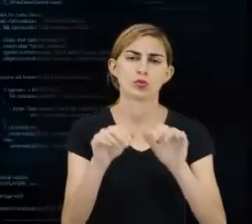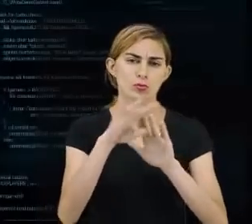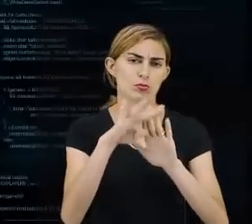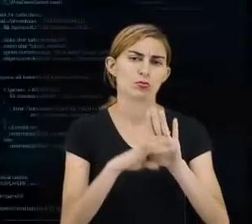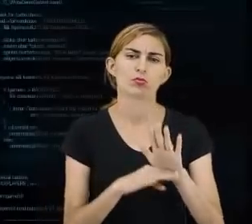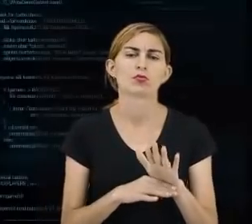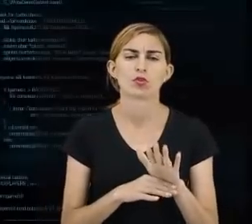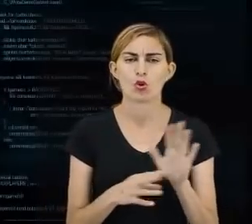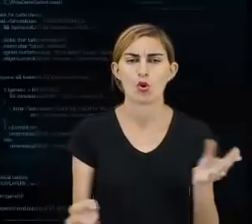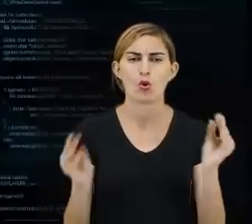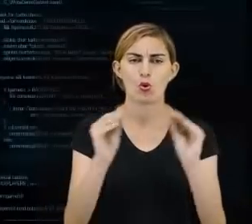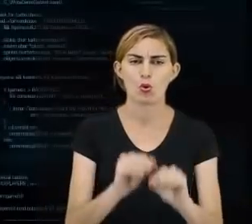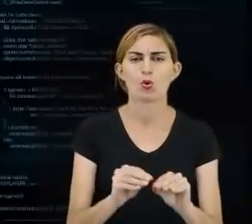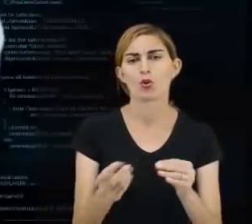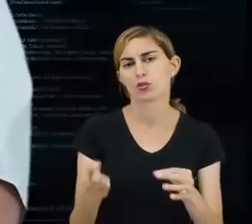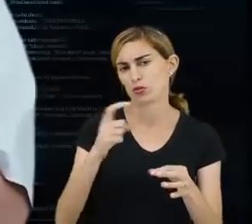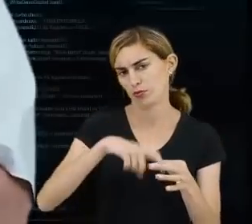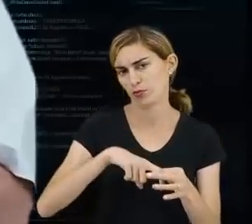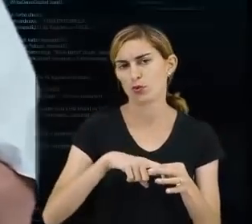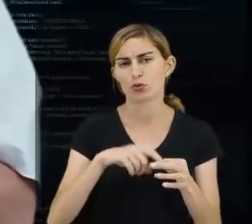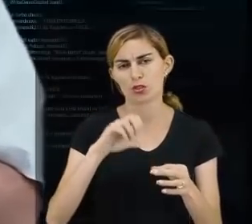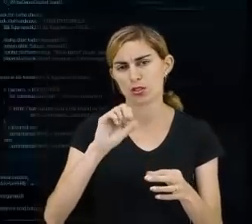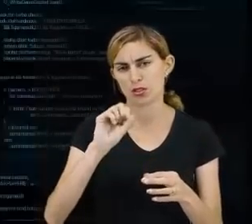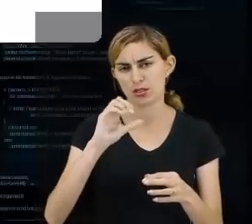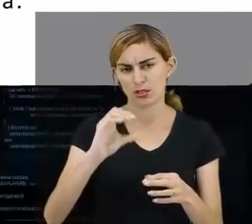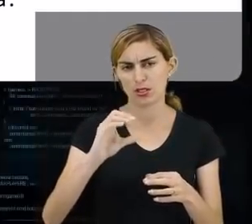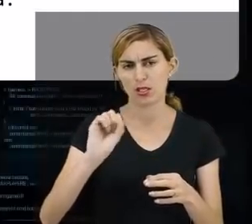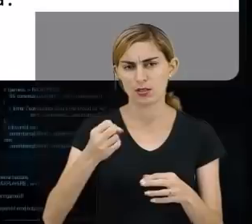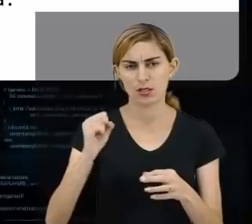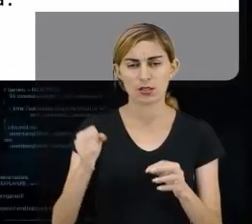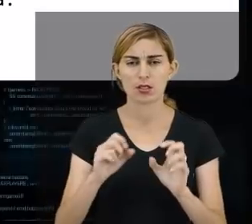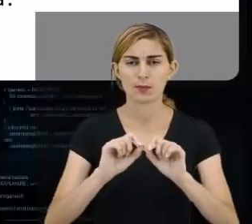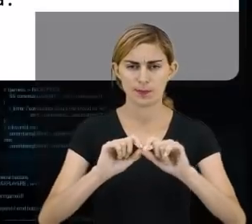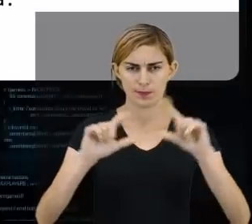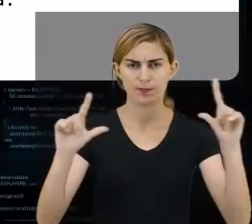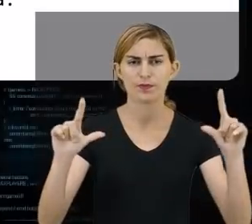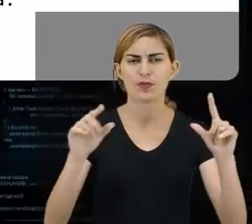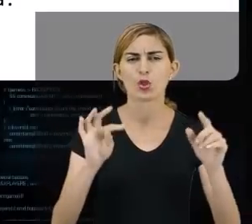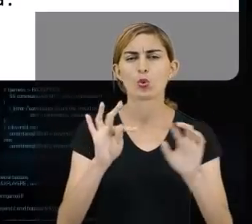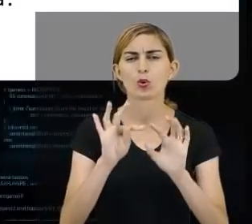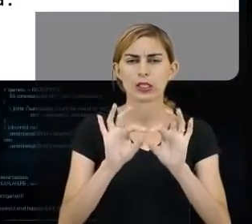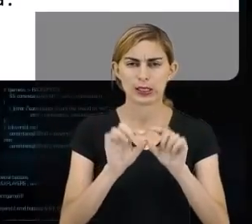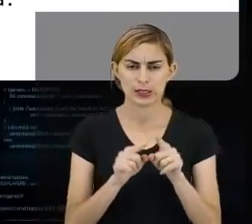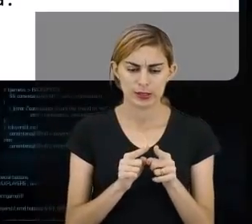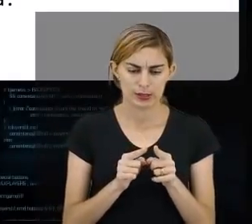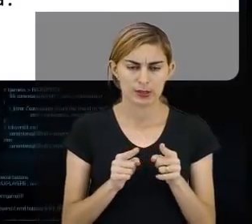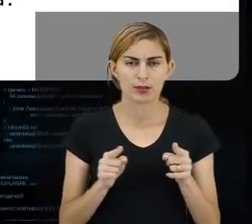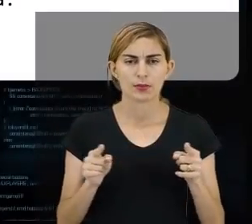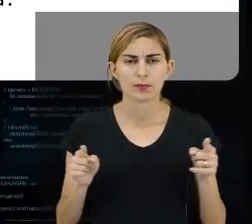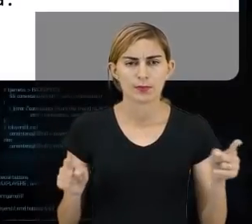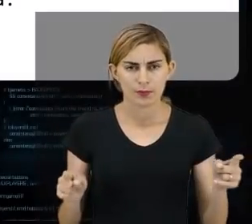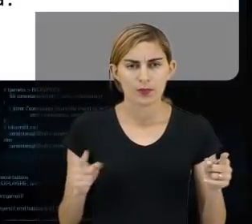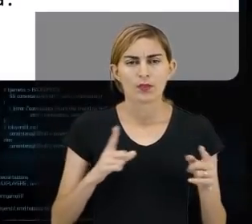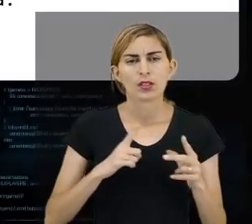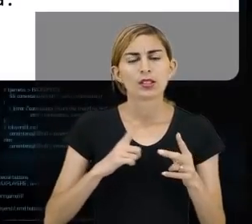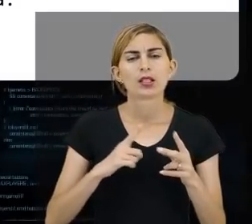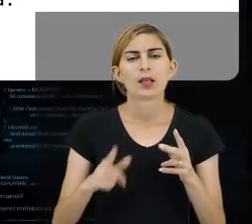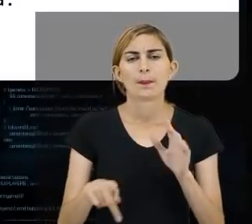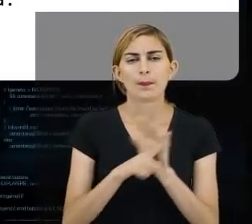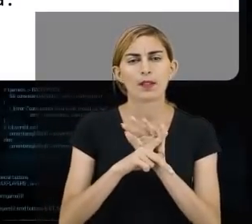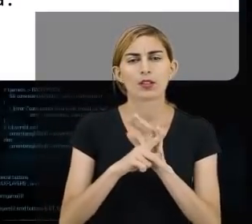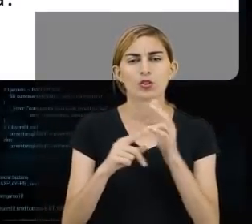quiser voltar, basta colocar o CSS de volta. Muito prático. Então, o tamanho, ele vai ter essas duas